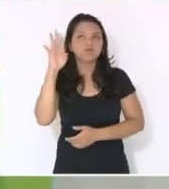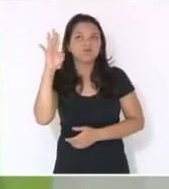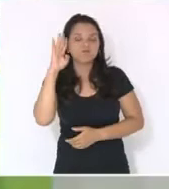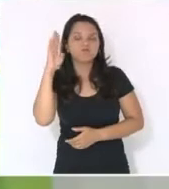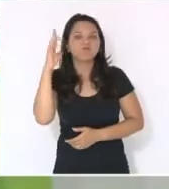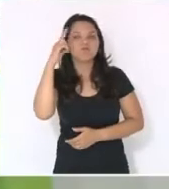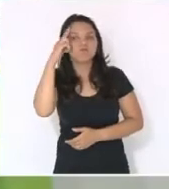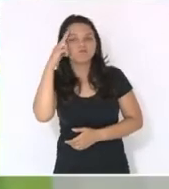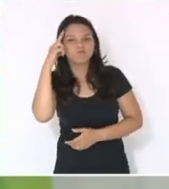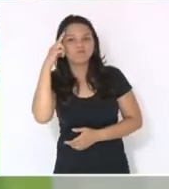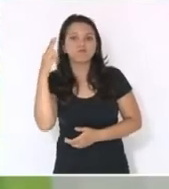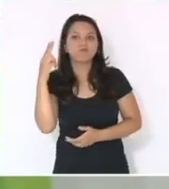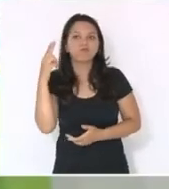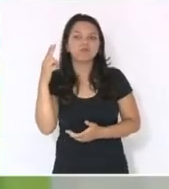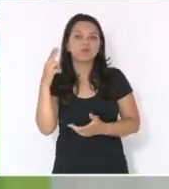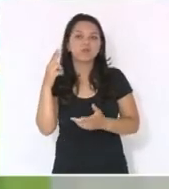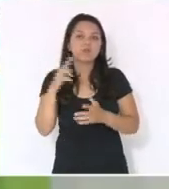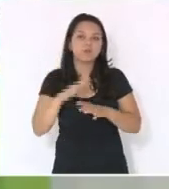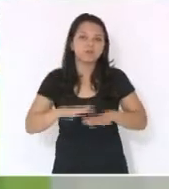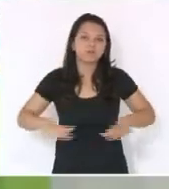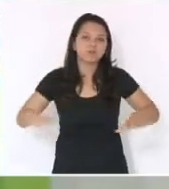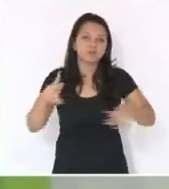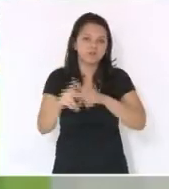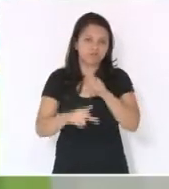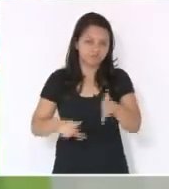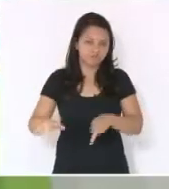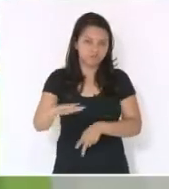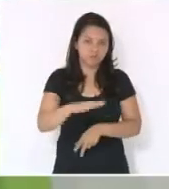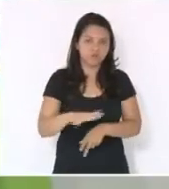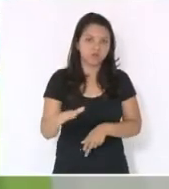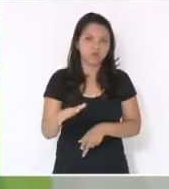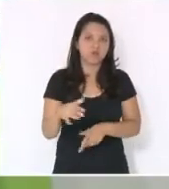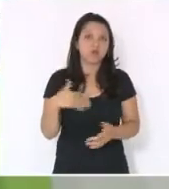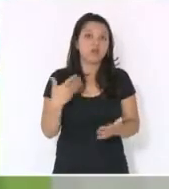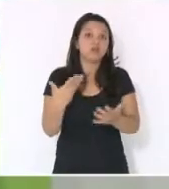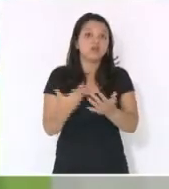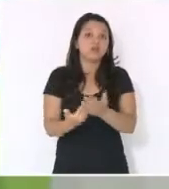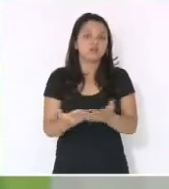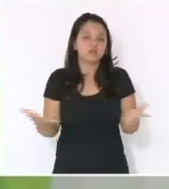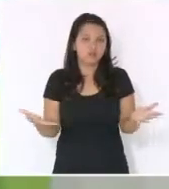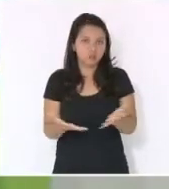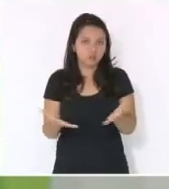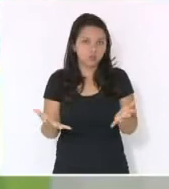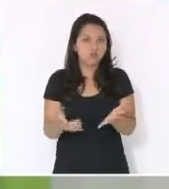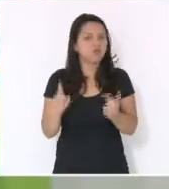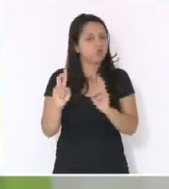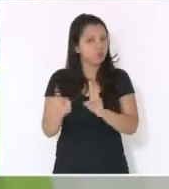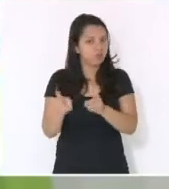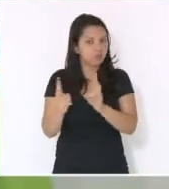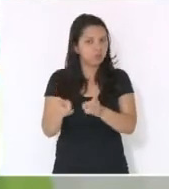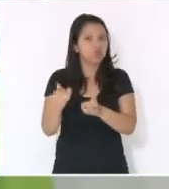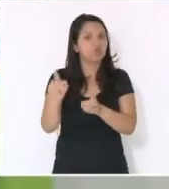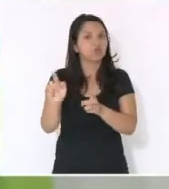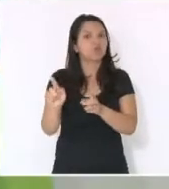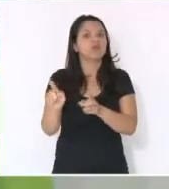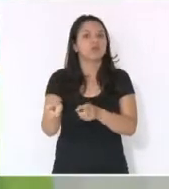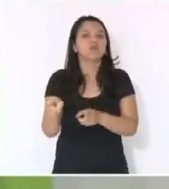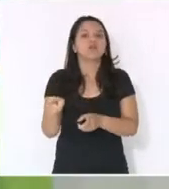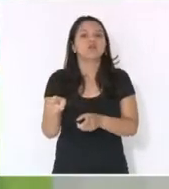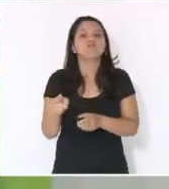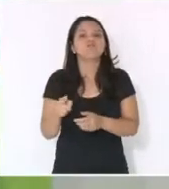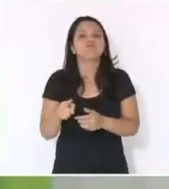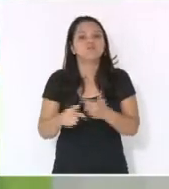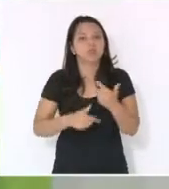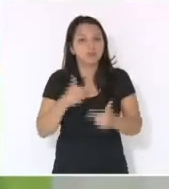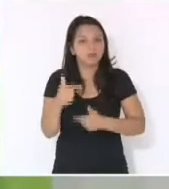muitas pessoas que, até hoje, estão lá desenvolvendo um excelente trabalho